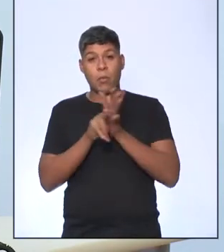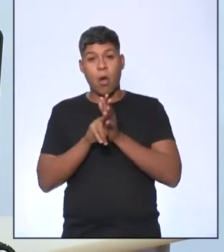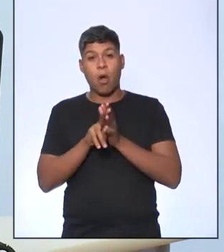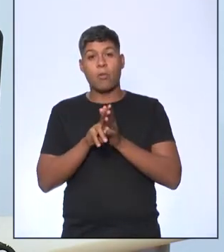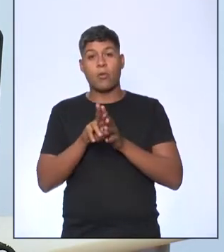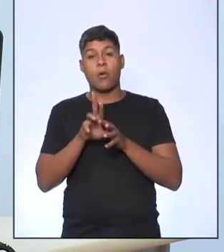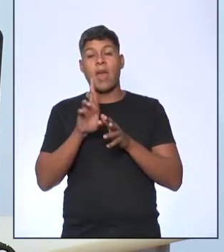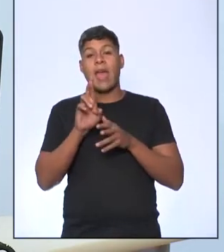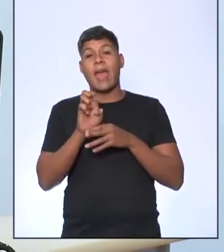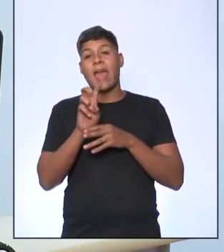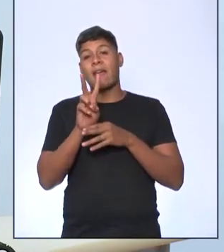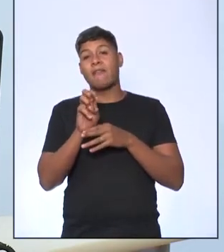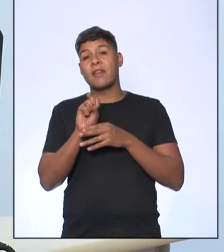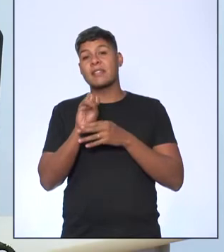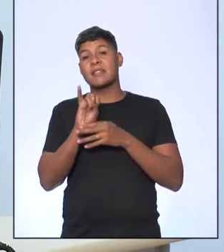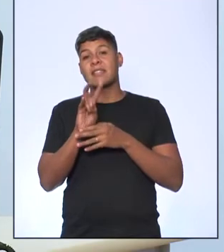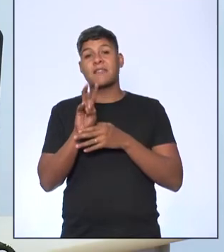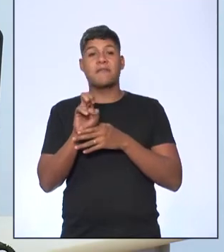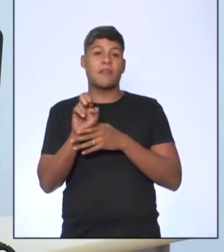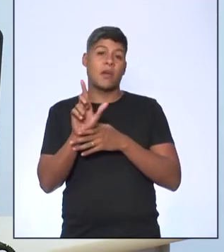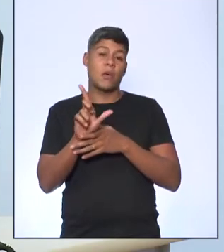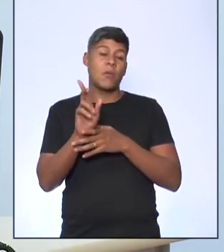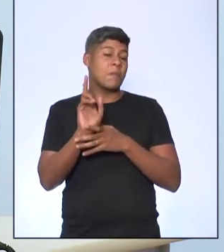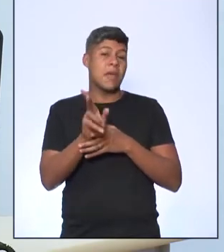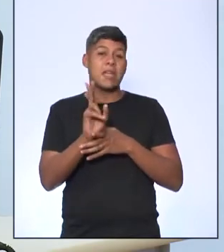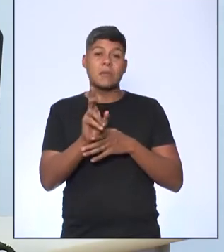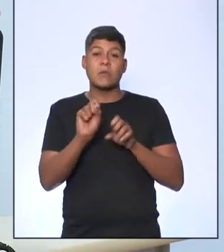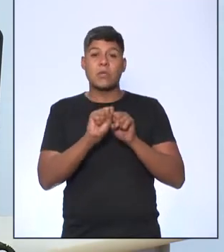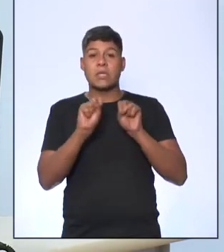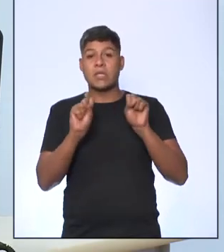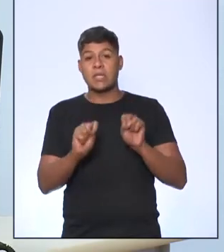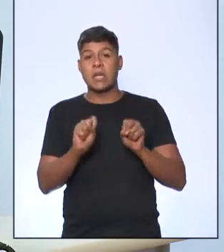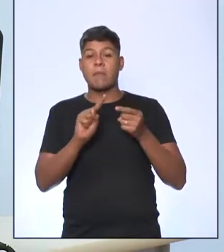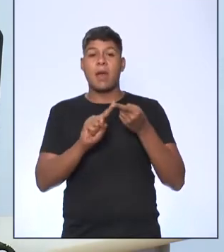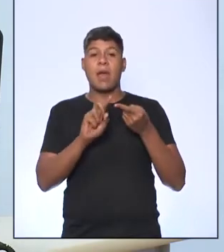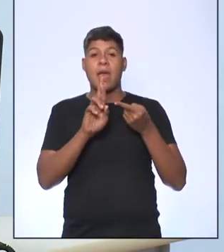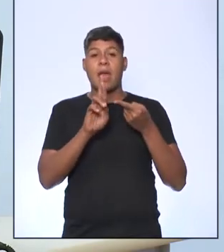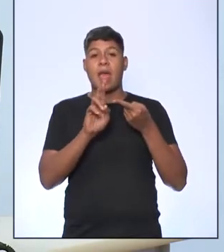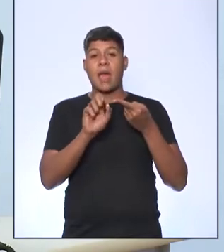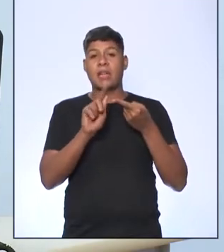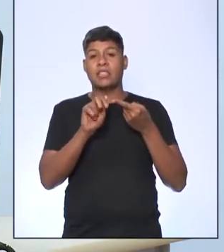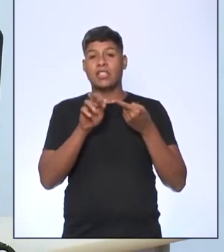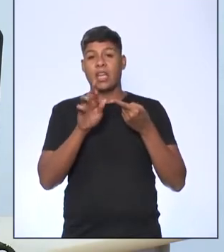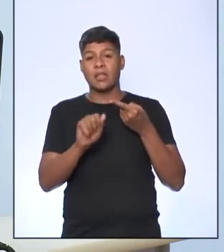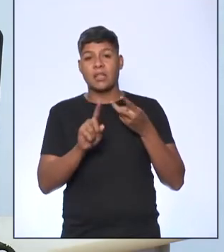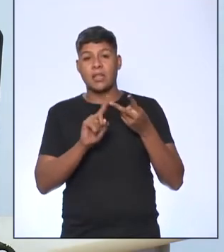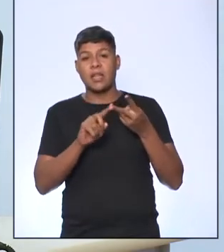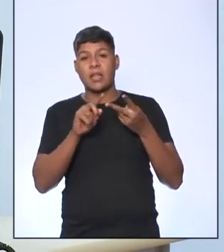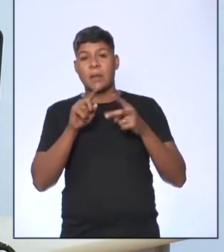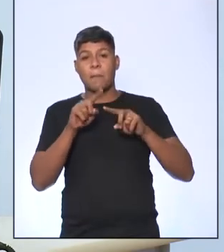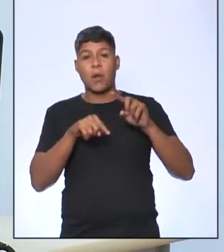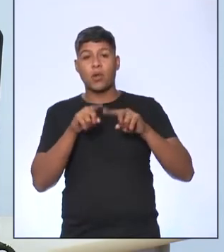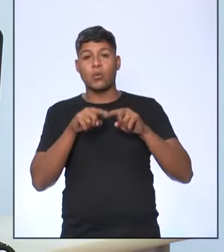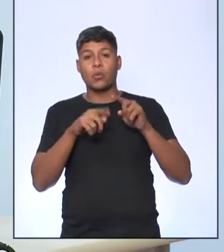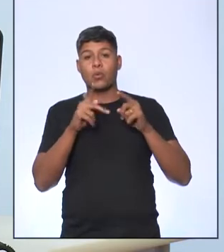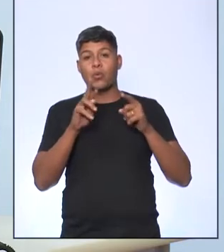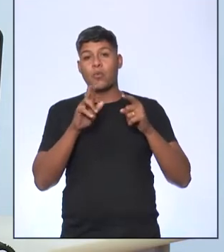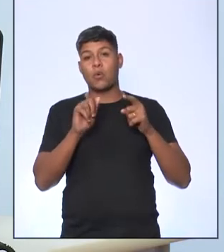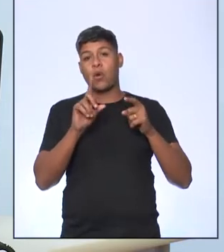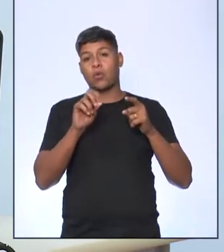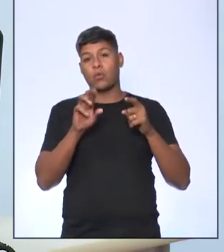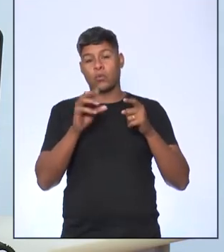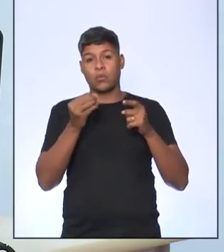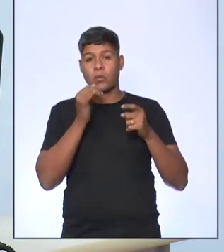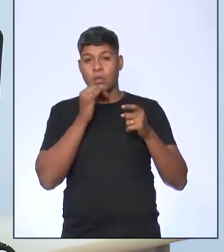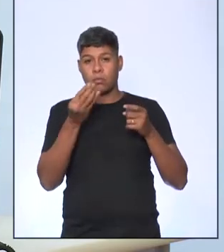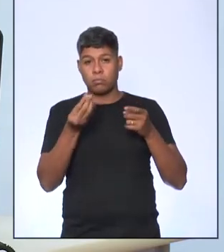é reversível, aquela reação onde eu vou ter no mesmo sistema reagente e produto. Então, imagina só que eu coloquei lá meus